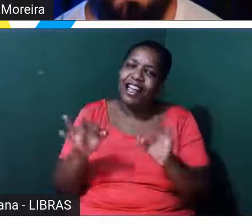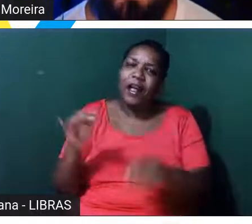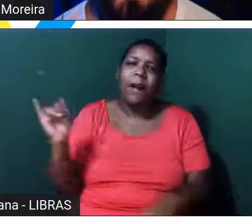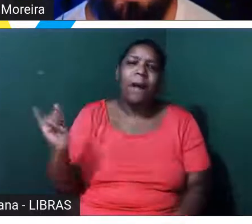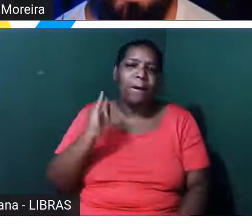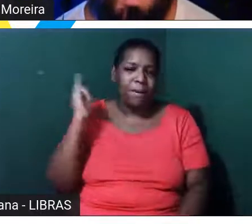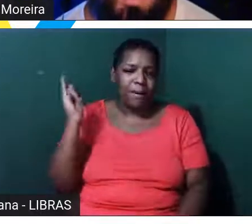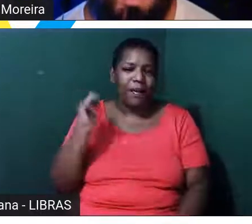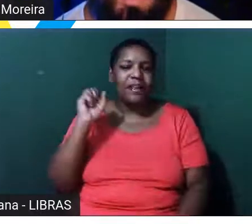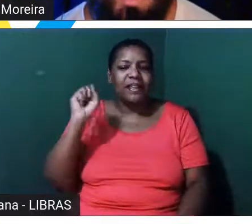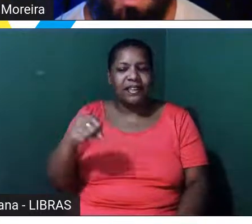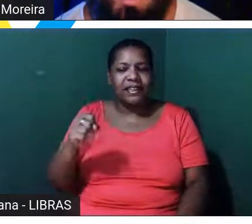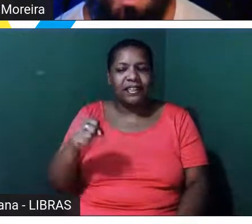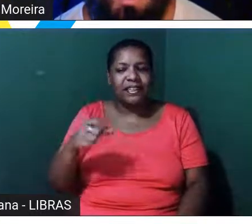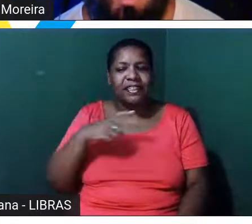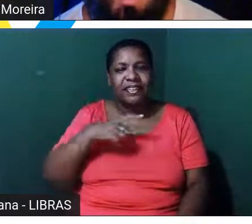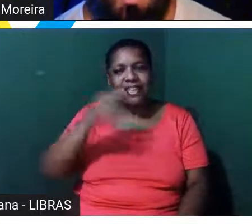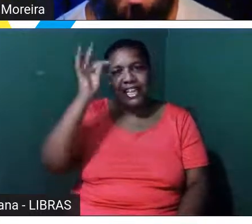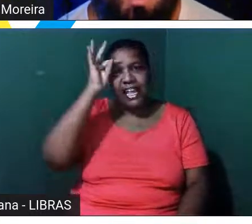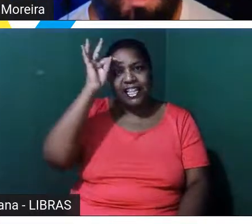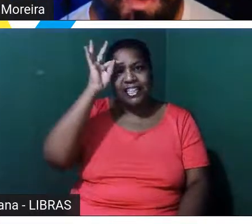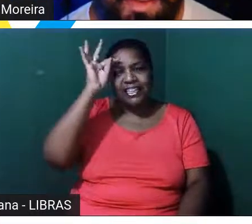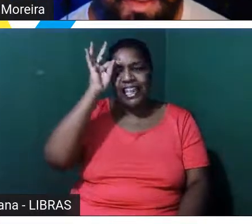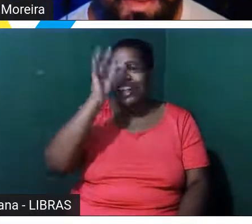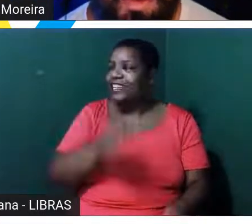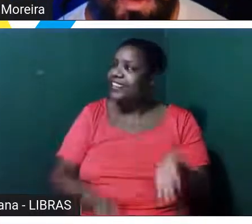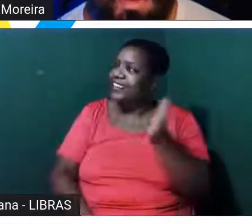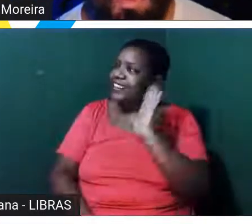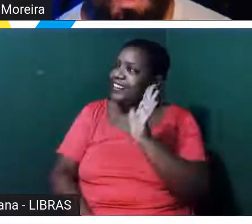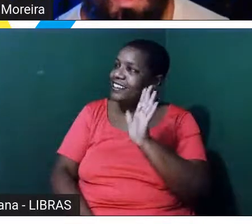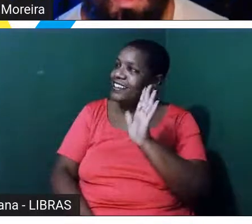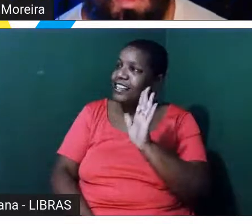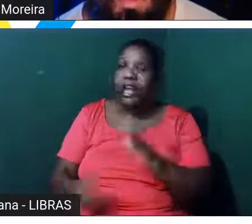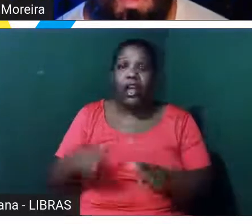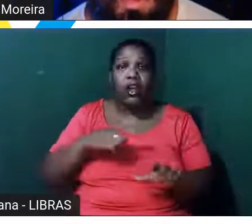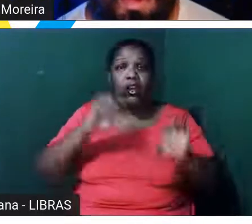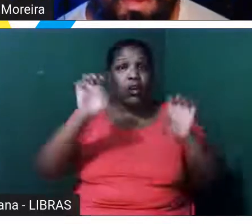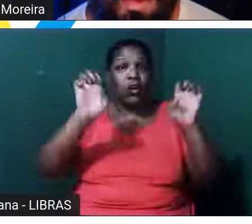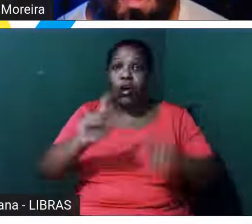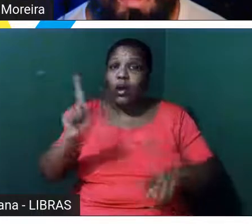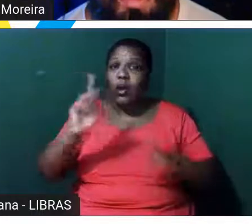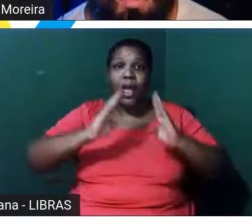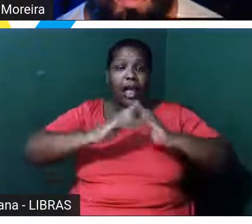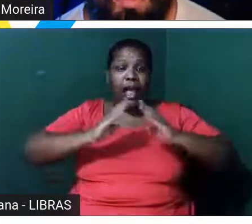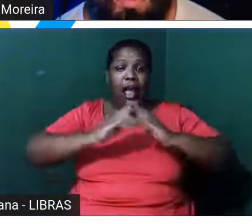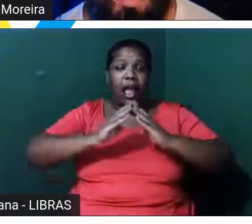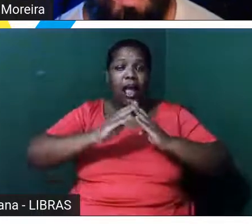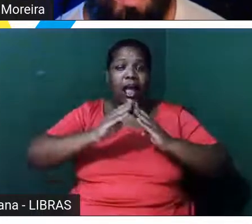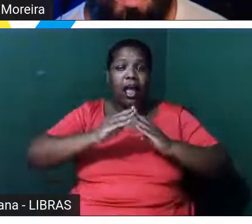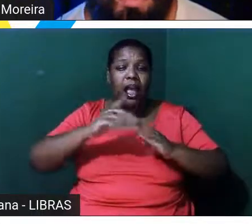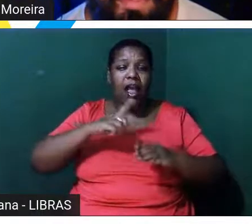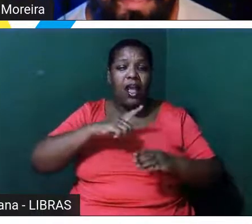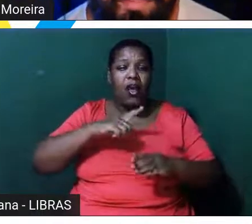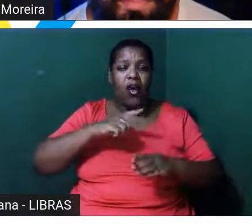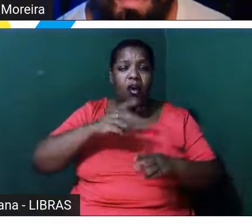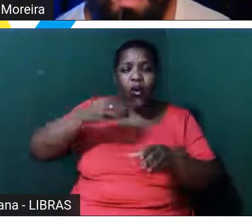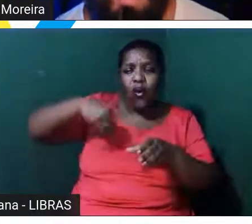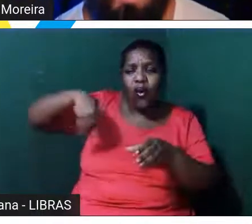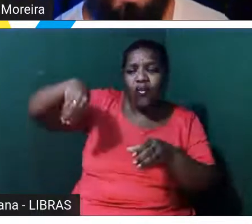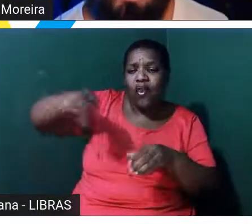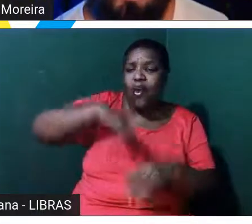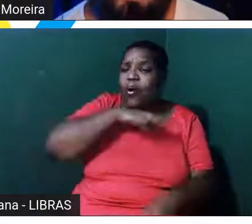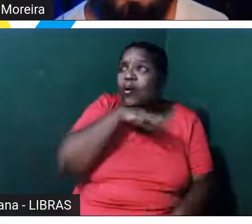as traz eu estou na estrutura que não era minha casa todo o organismo